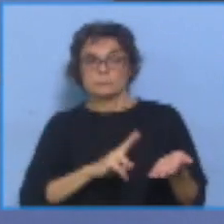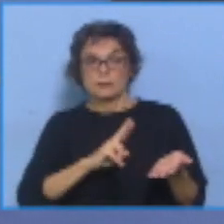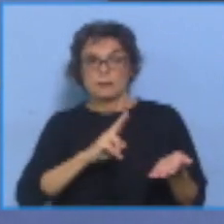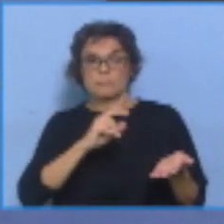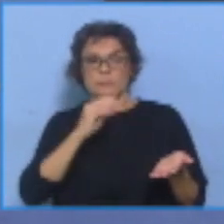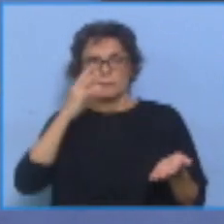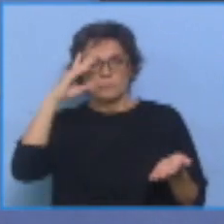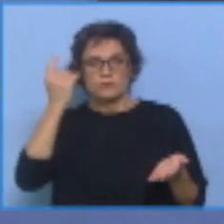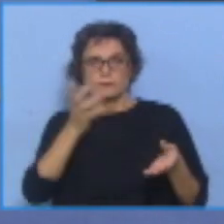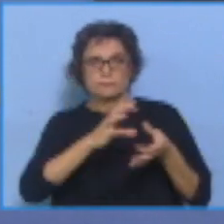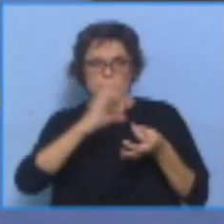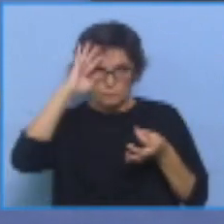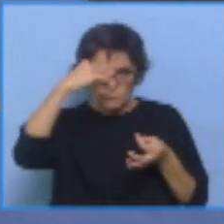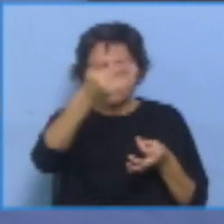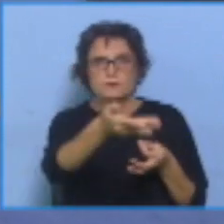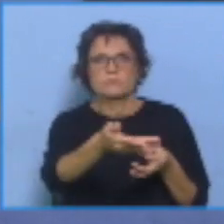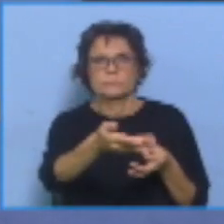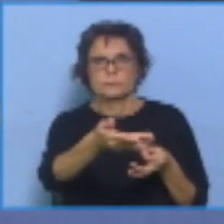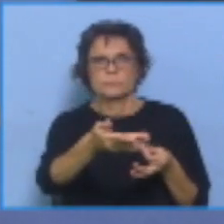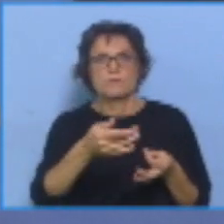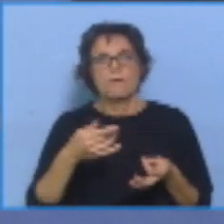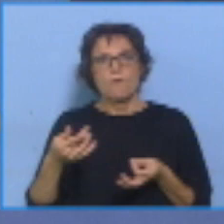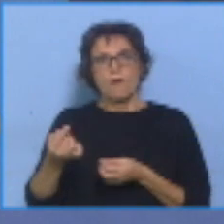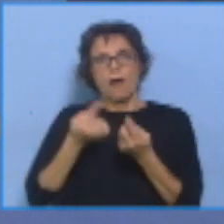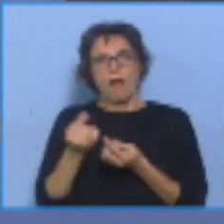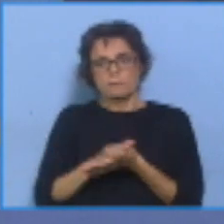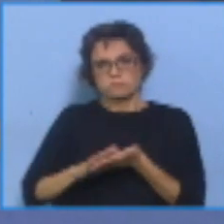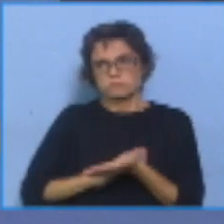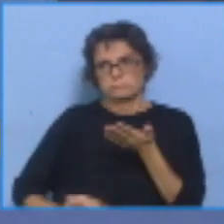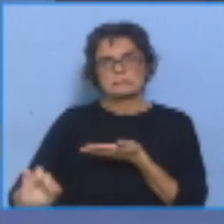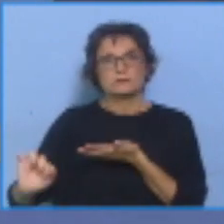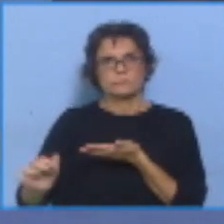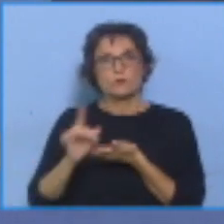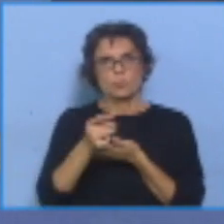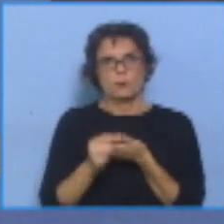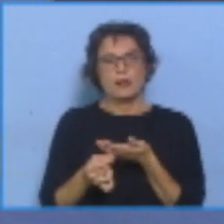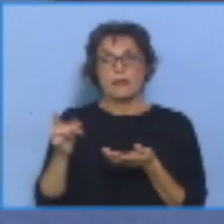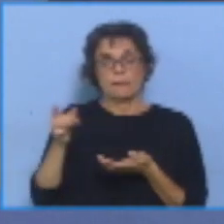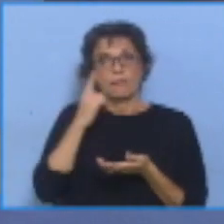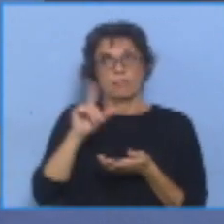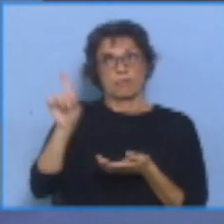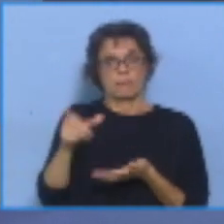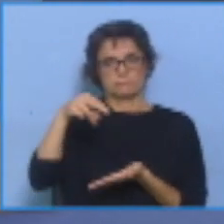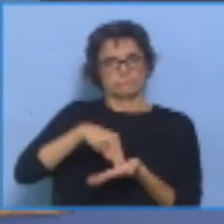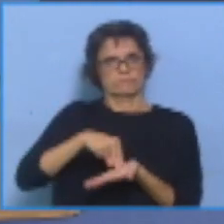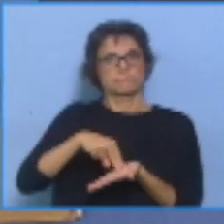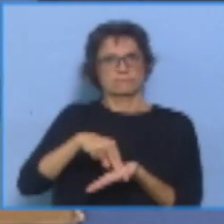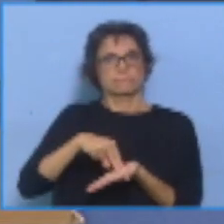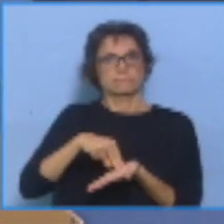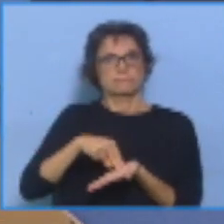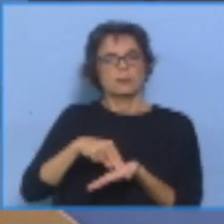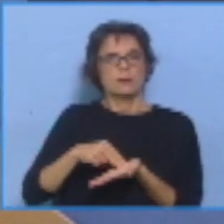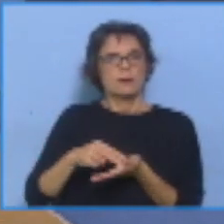ela, há uma coisa fundamental nela, é que a presença dela como pessoa era da mesma natureza